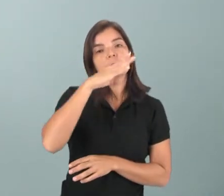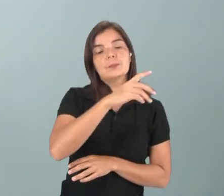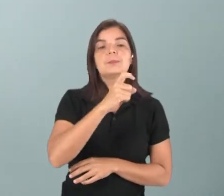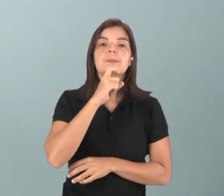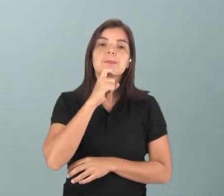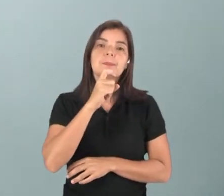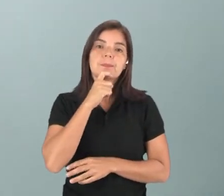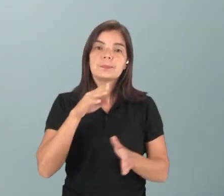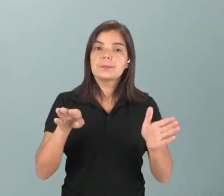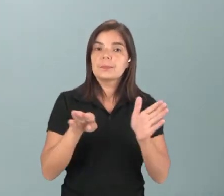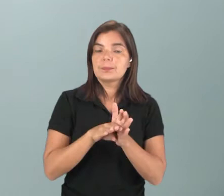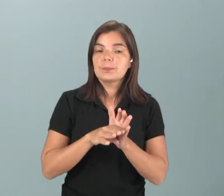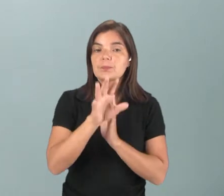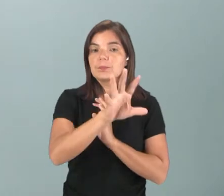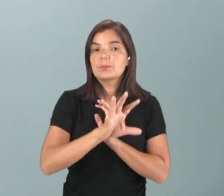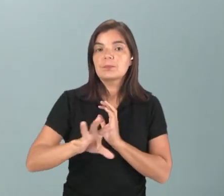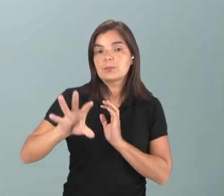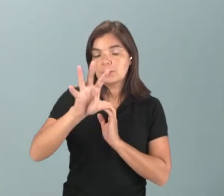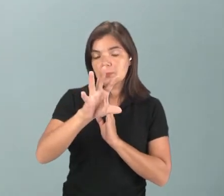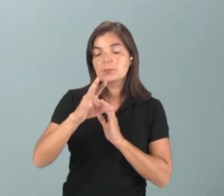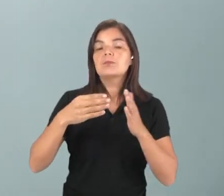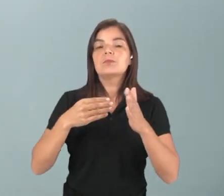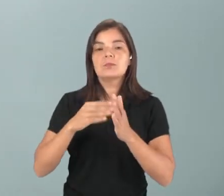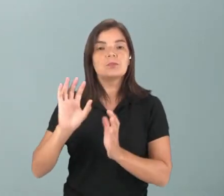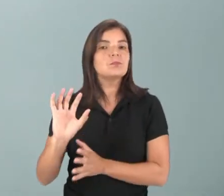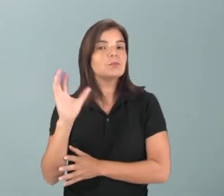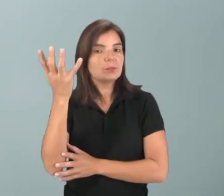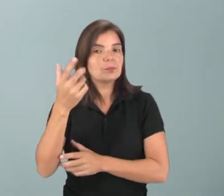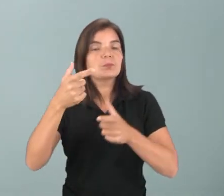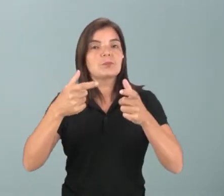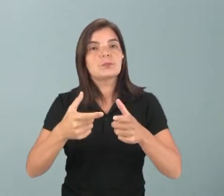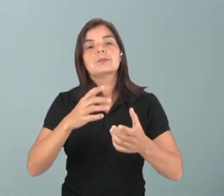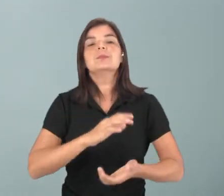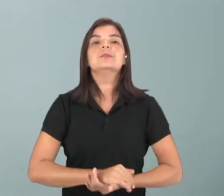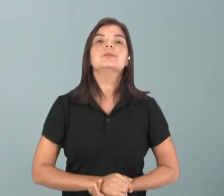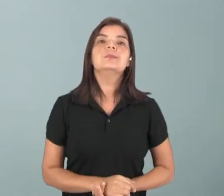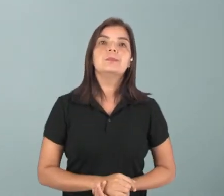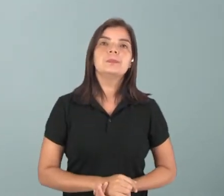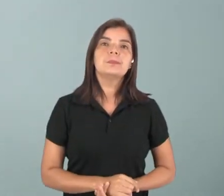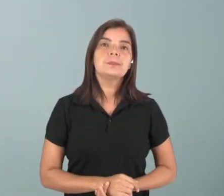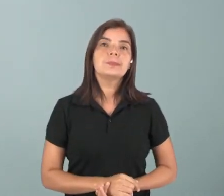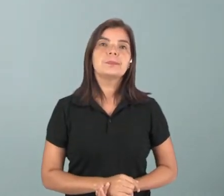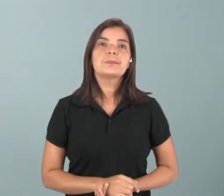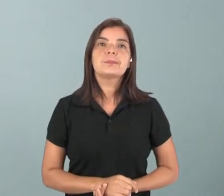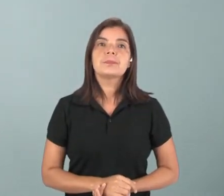frias. Quando ela chega numa determinada região, ela vai interferir no clima daquela região, tá bom?